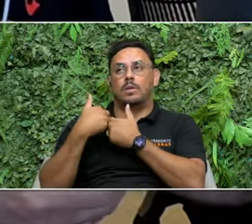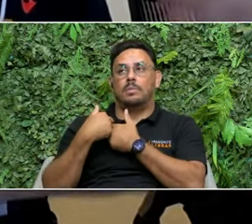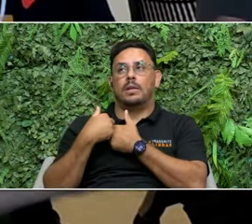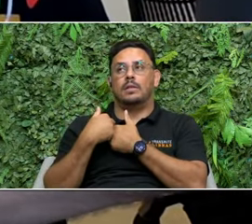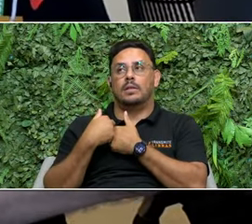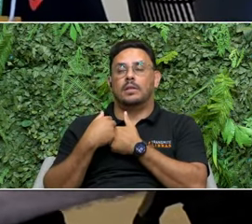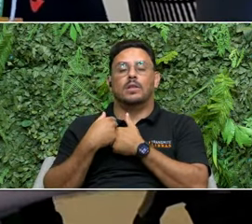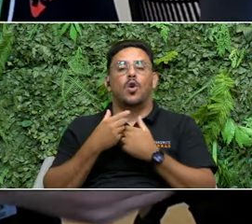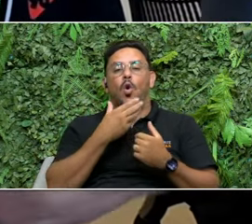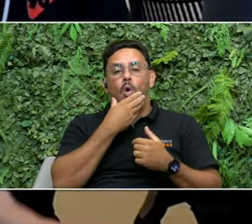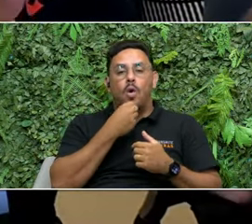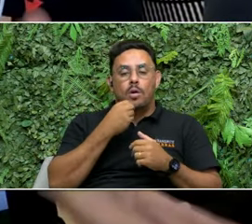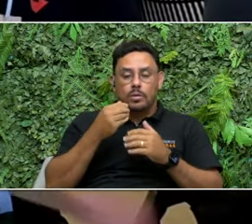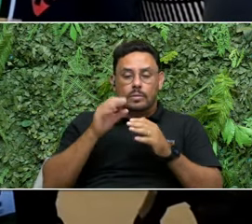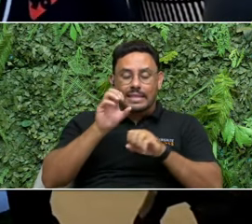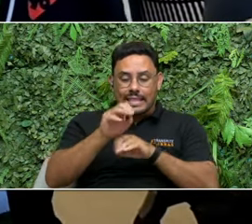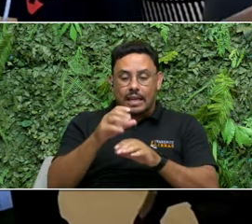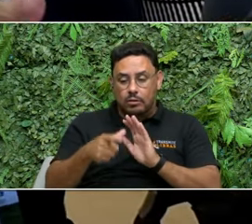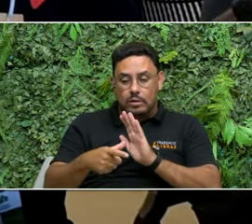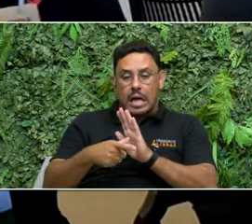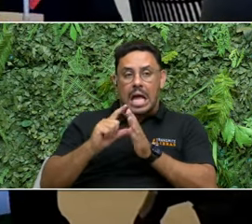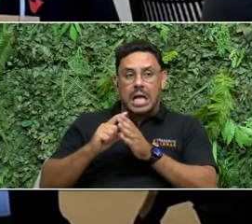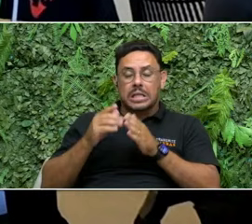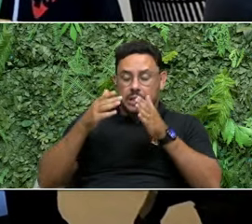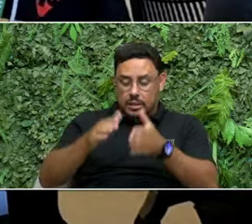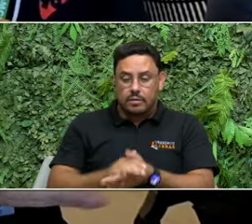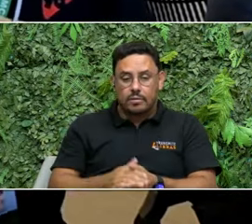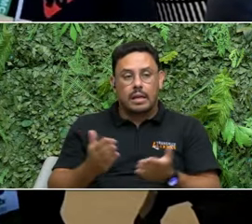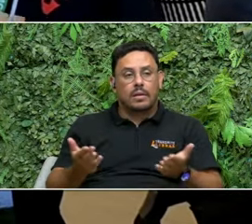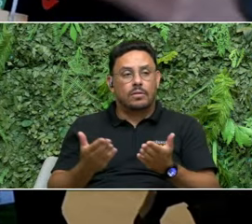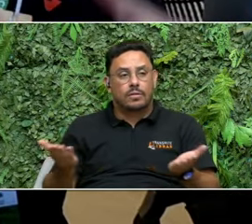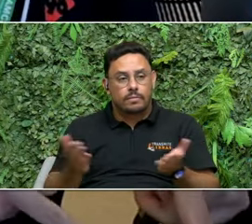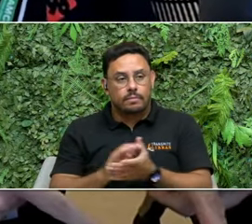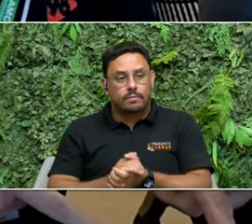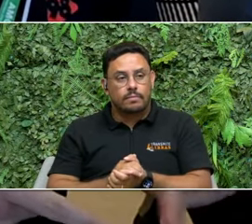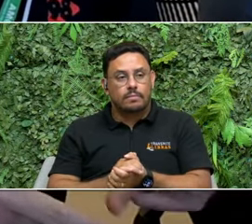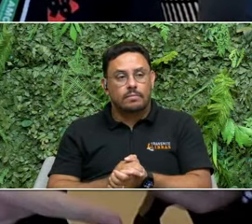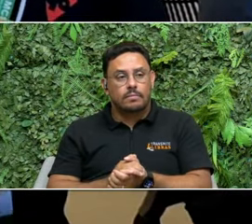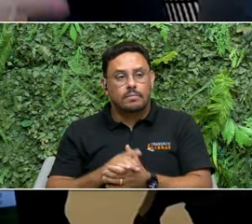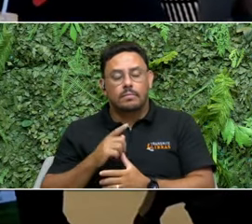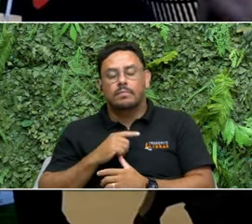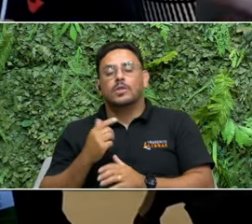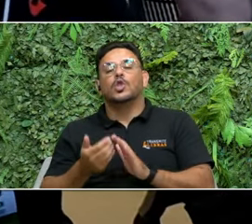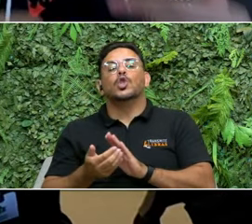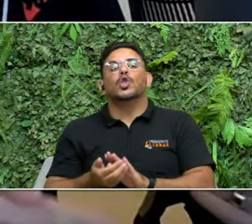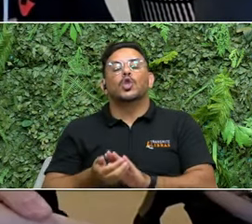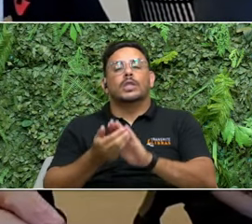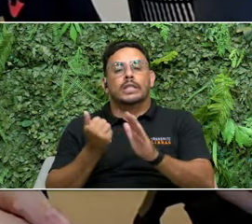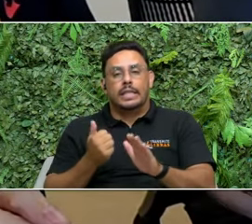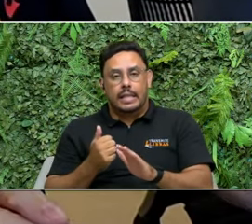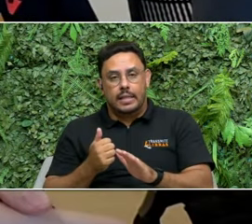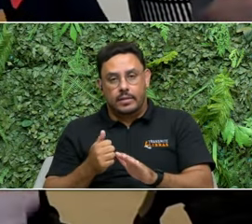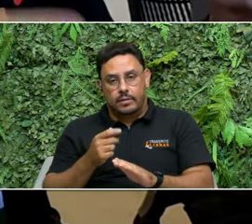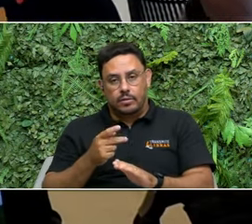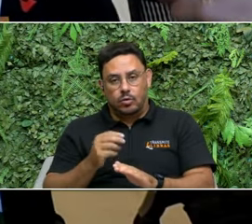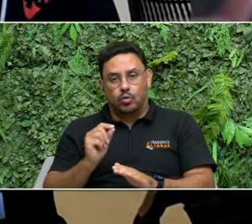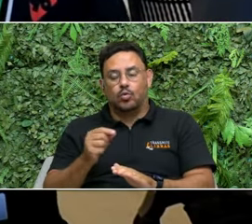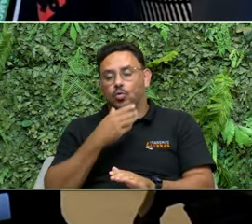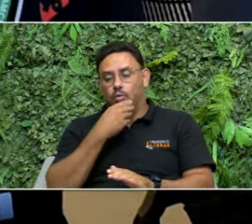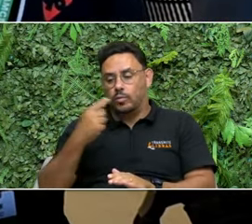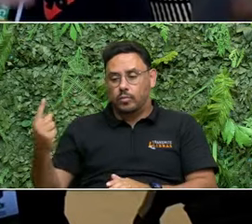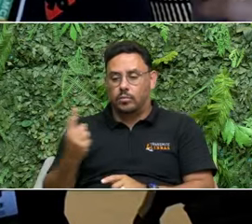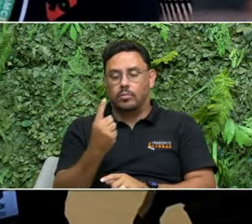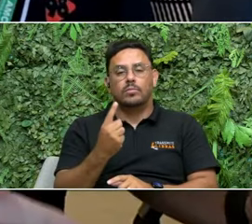do mil que o cara chegou outro dia então só que no momento em que ele tira